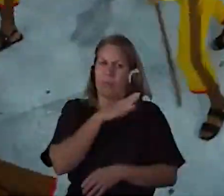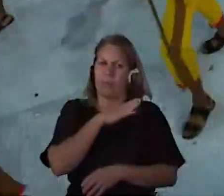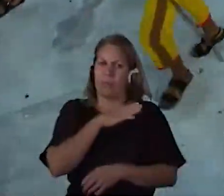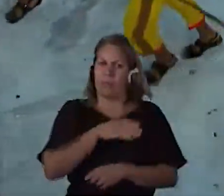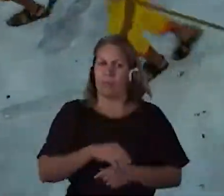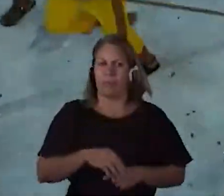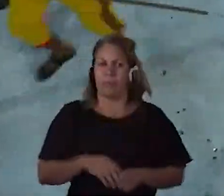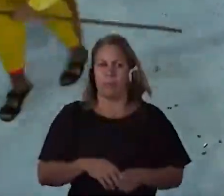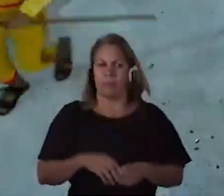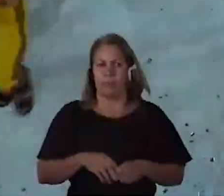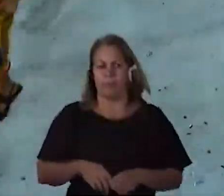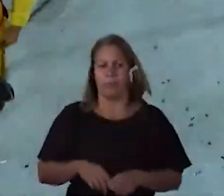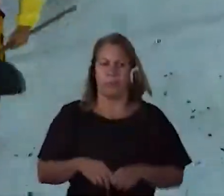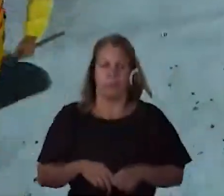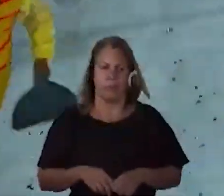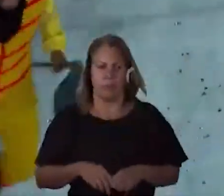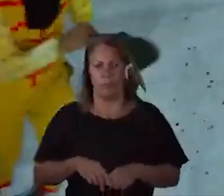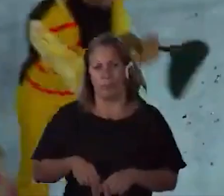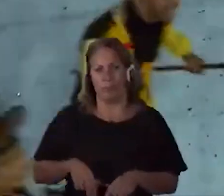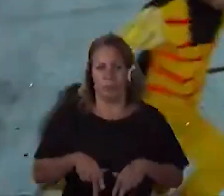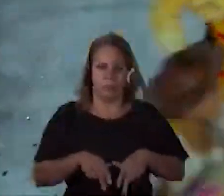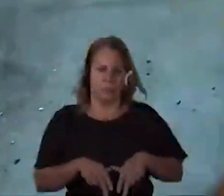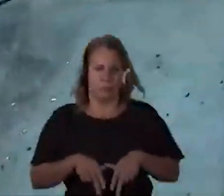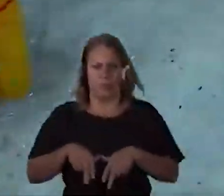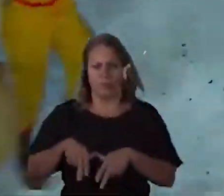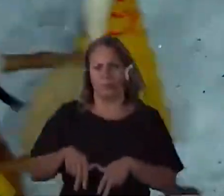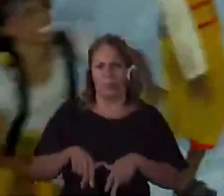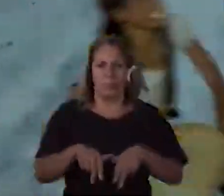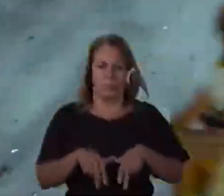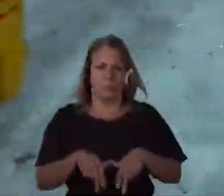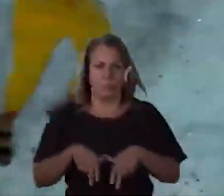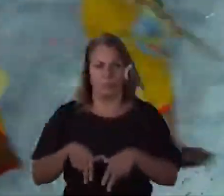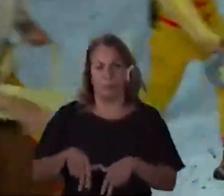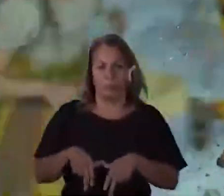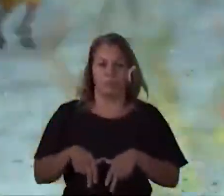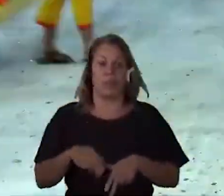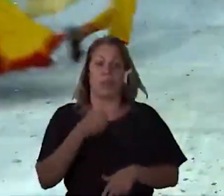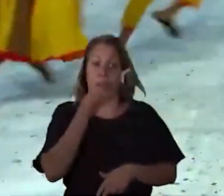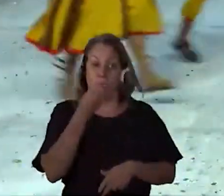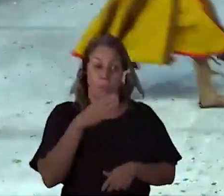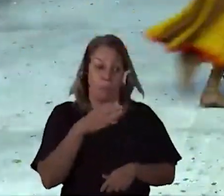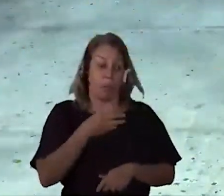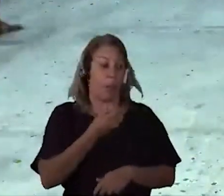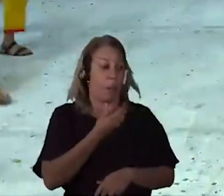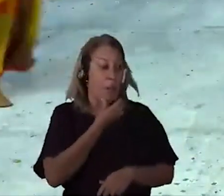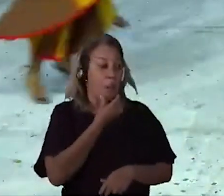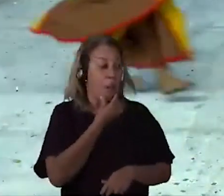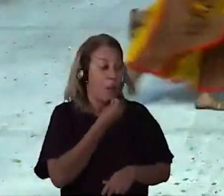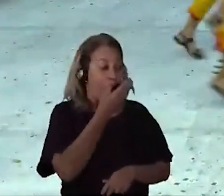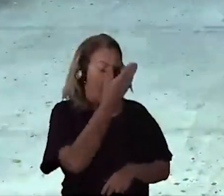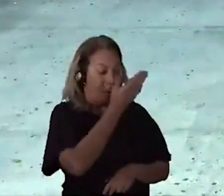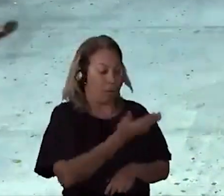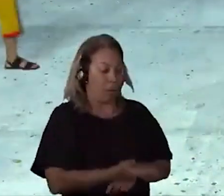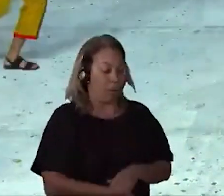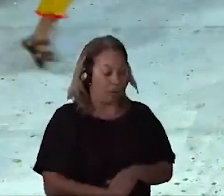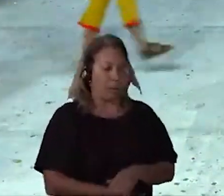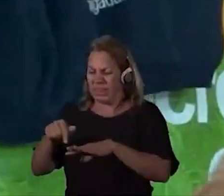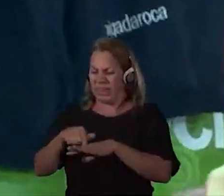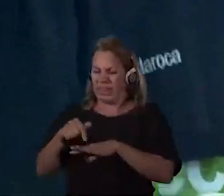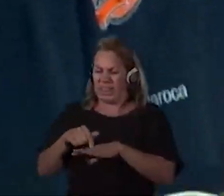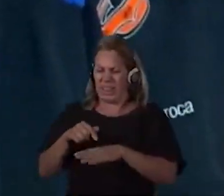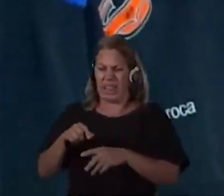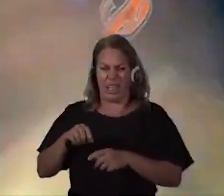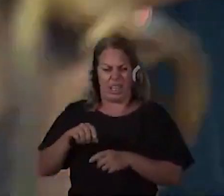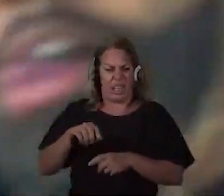Ontem eu sonhei que estava em Moscou, dançando pagode russo na boate Costa Cor. Ontem sonhei que estava